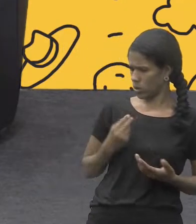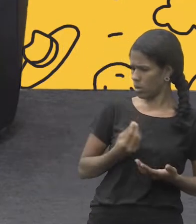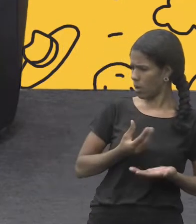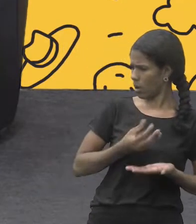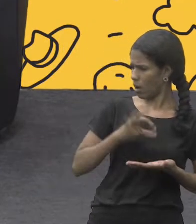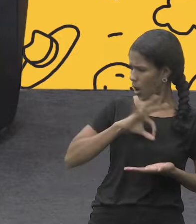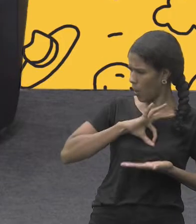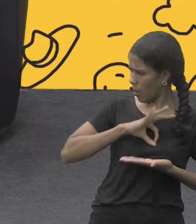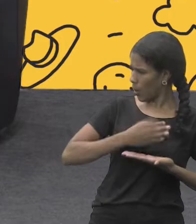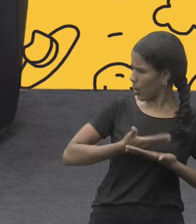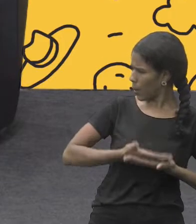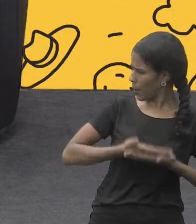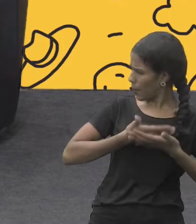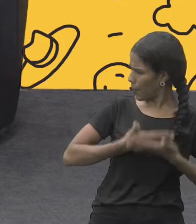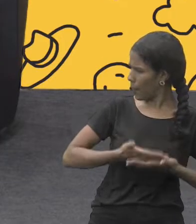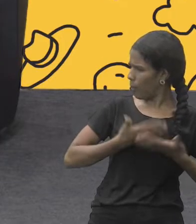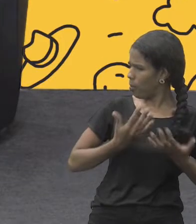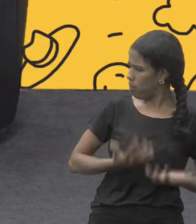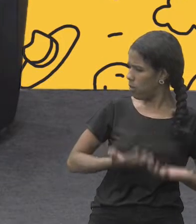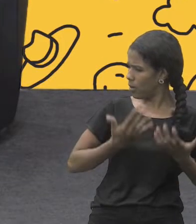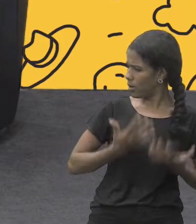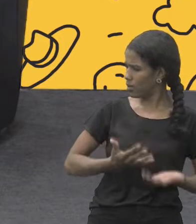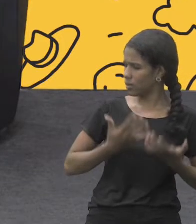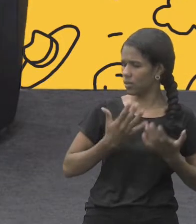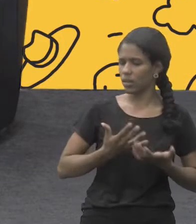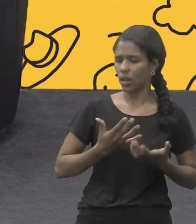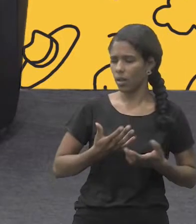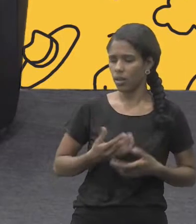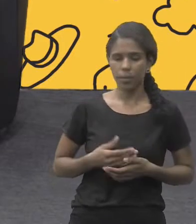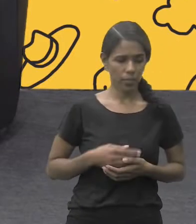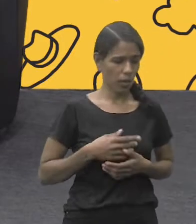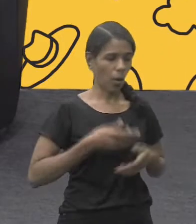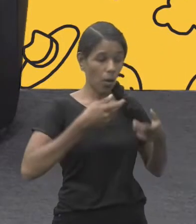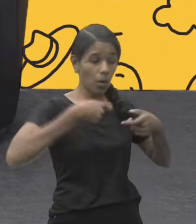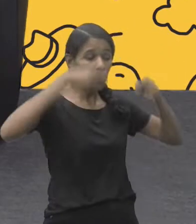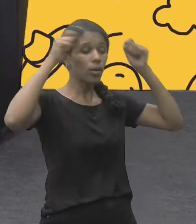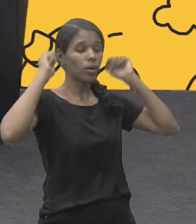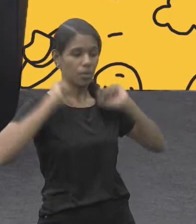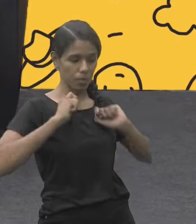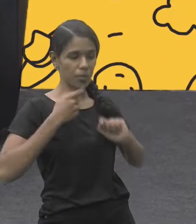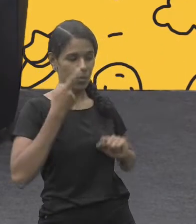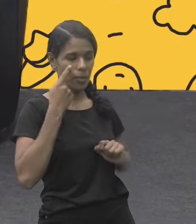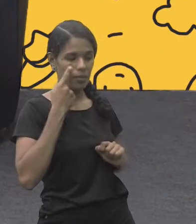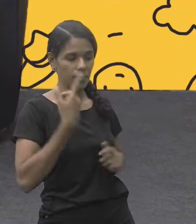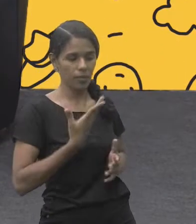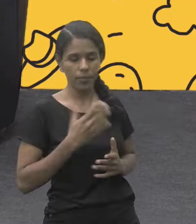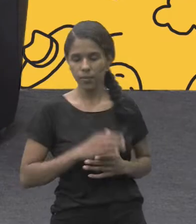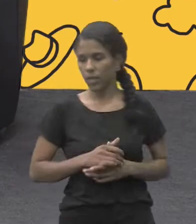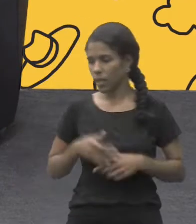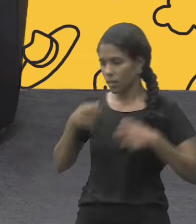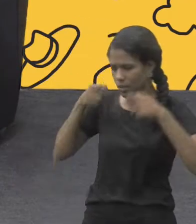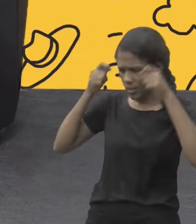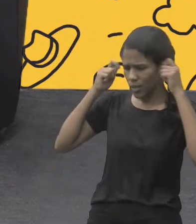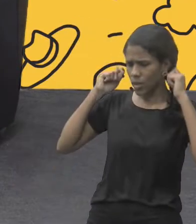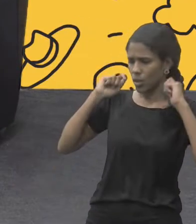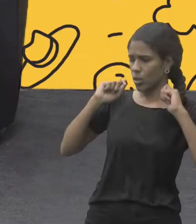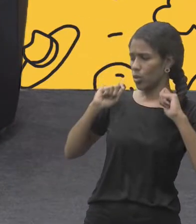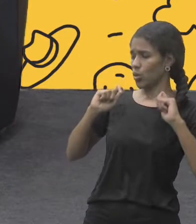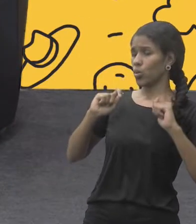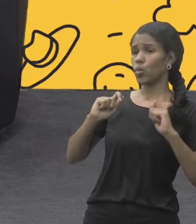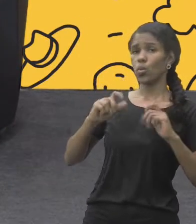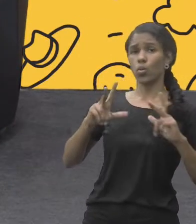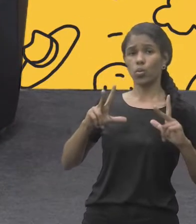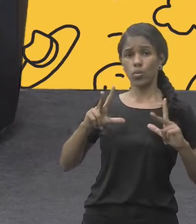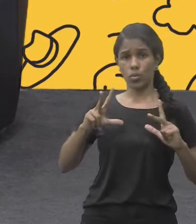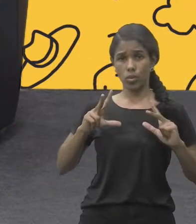Coloca no pescoço aí as duas pra você ficar. World Cup 3JJ Pro. Você já ia se acostumando, né? Daqui a uns dias você começa a treinar,